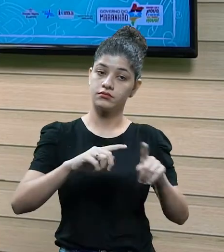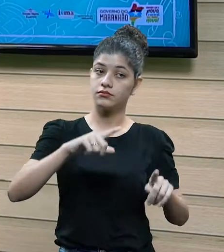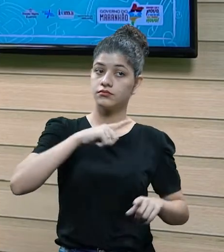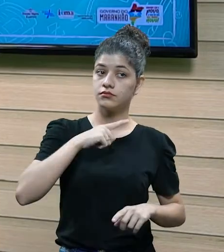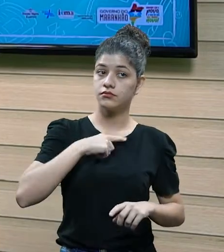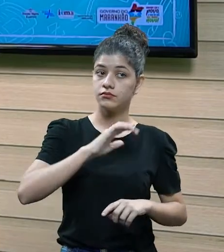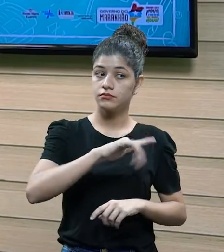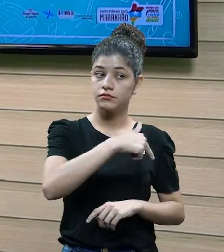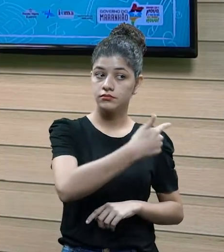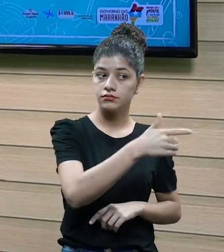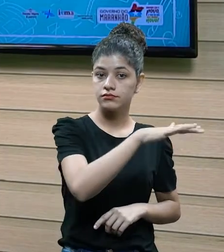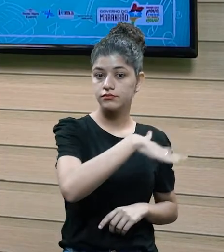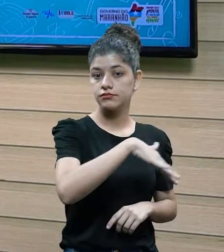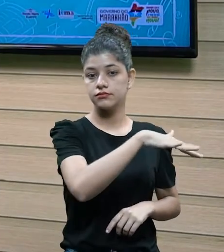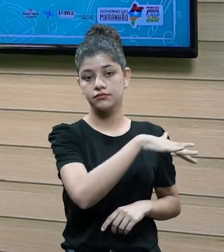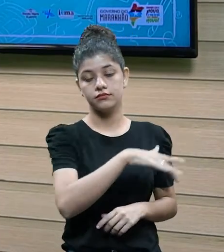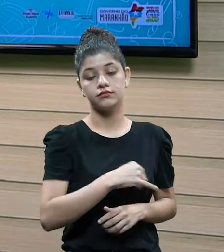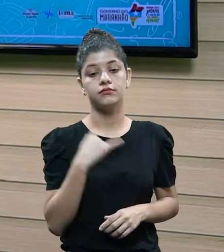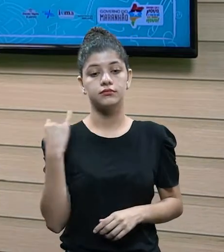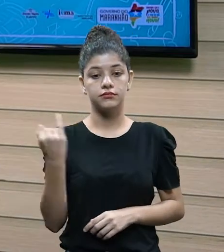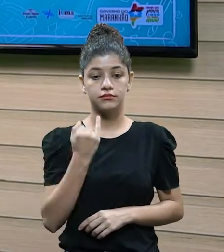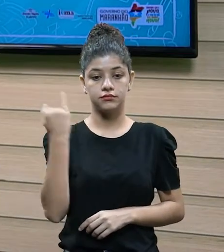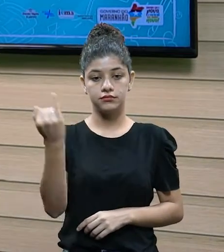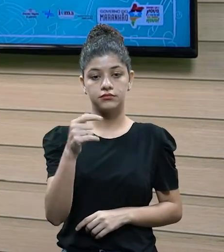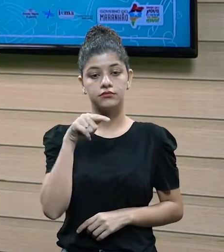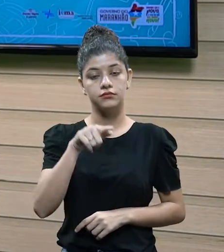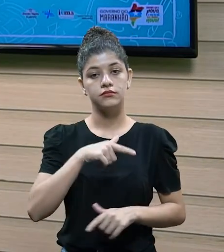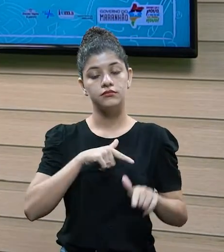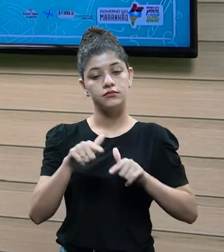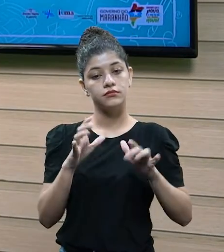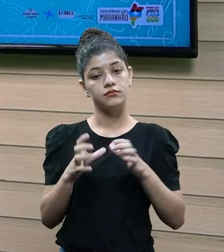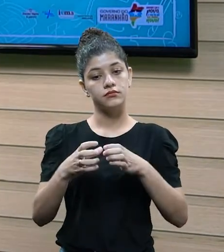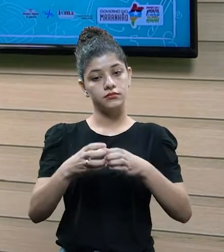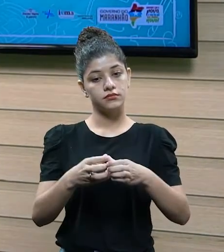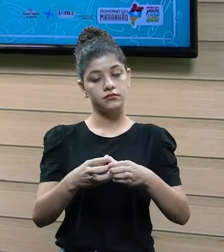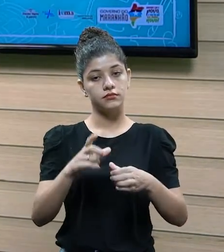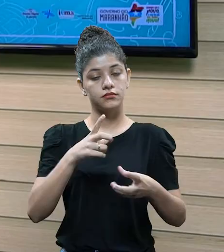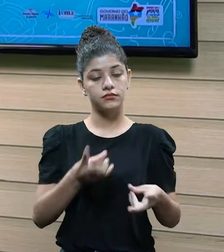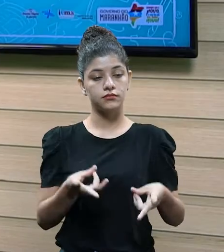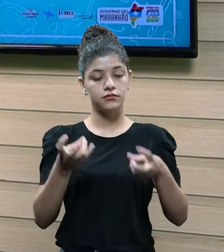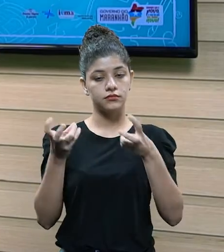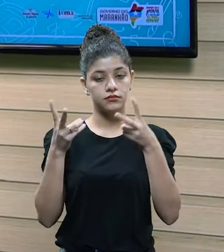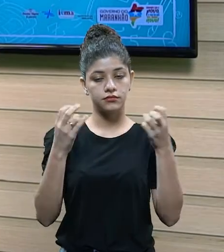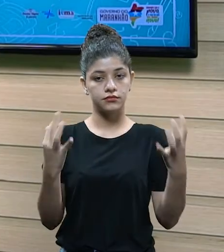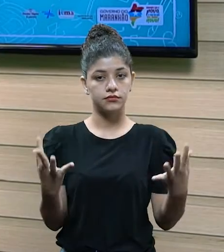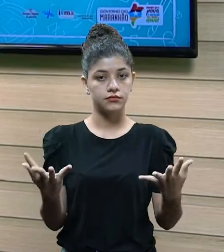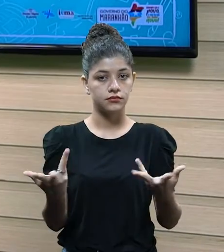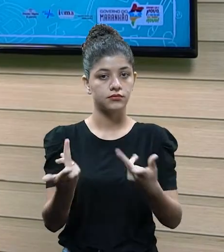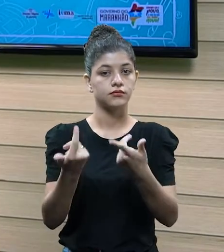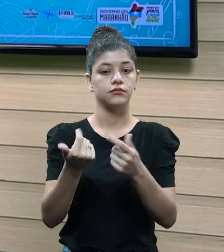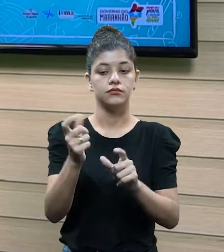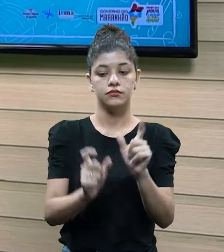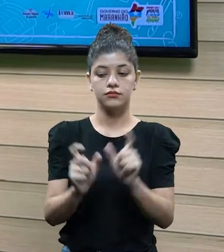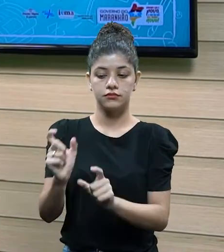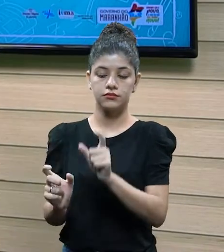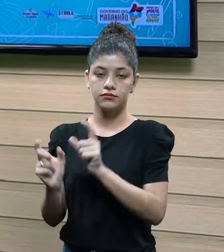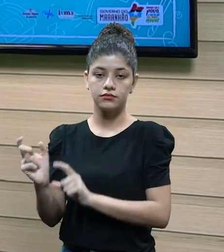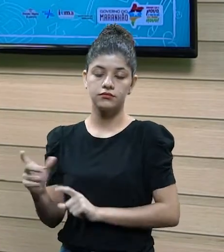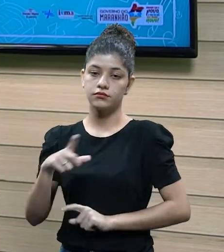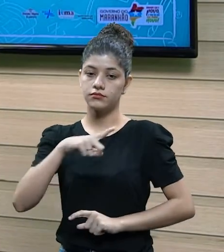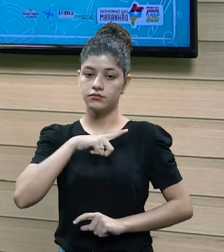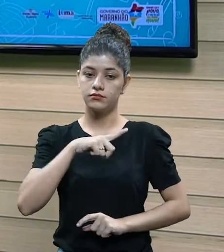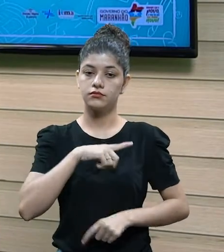pode ter um potencial para uma outra área. Então é muito importante que quando você trabalha em equipe, você busque identificar essas habilidades que cada funcionário